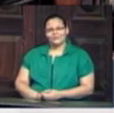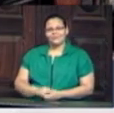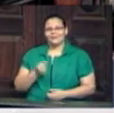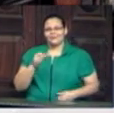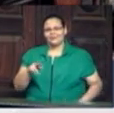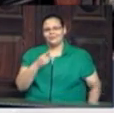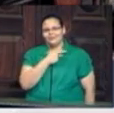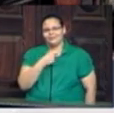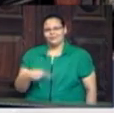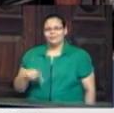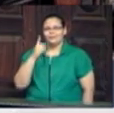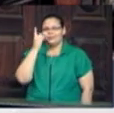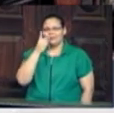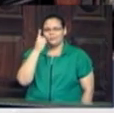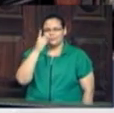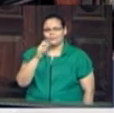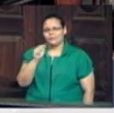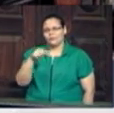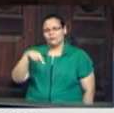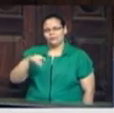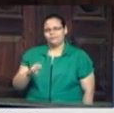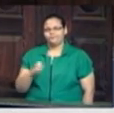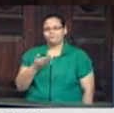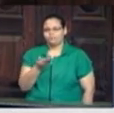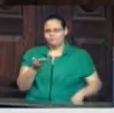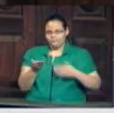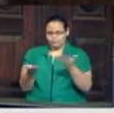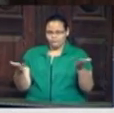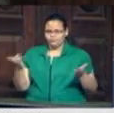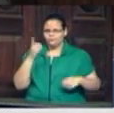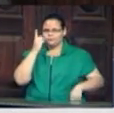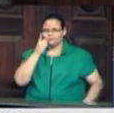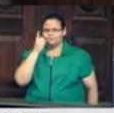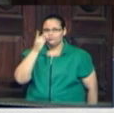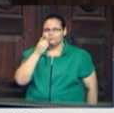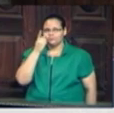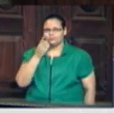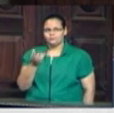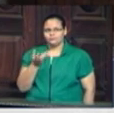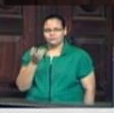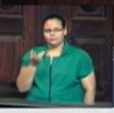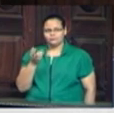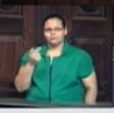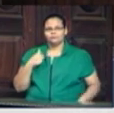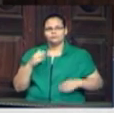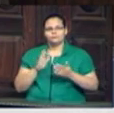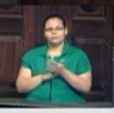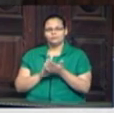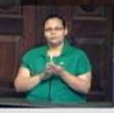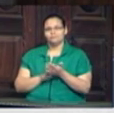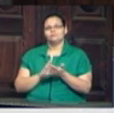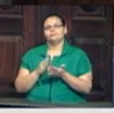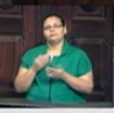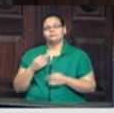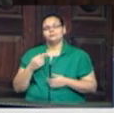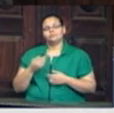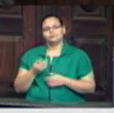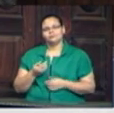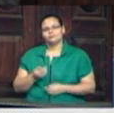Senhor presidente, deputado André Siciliano, senhoras e senhores deputados, quero saudar